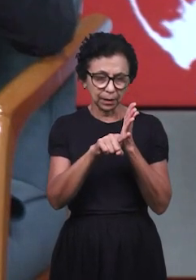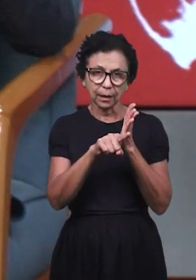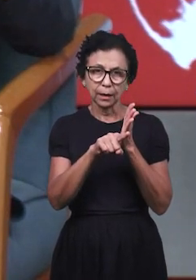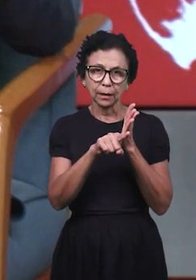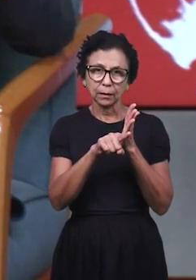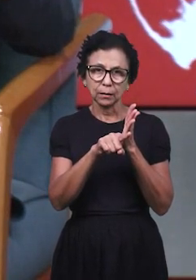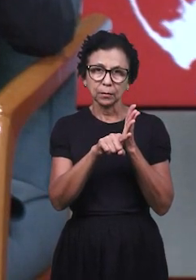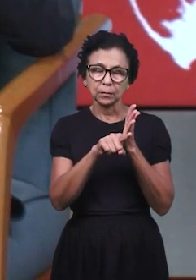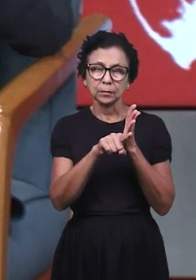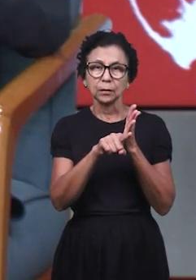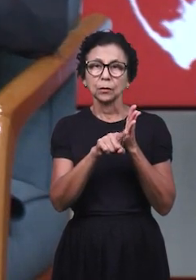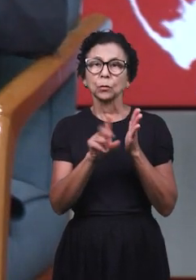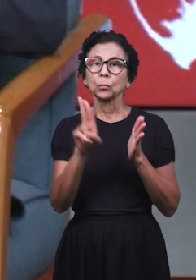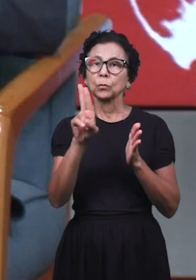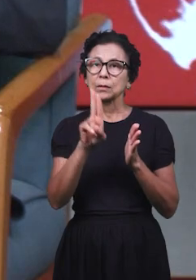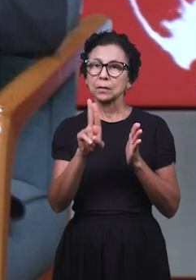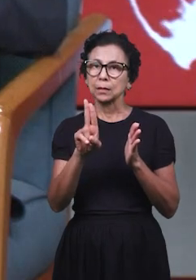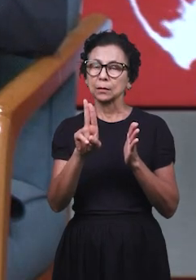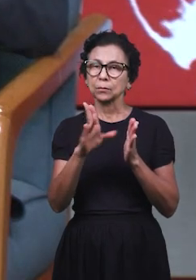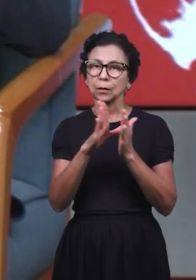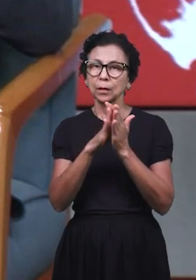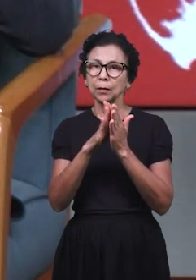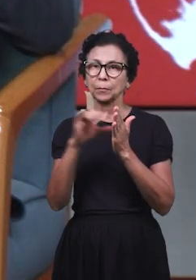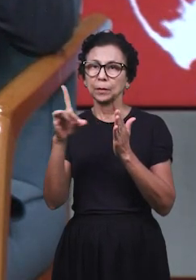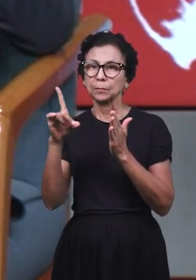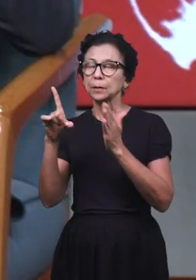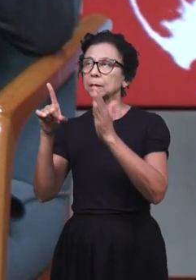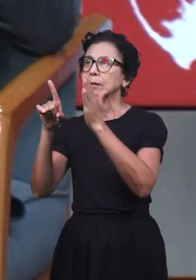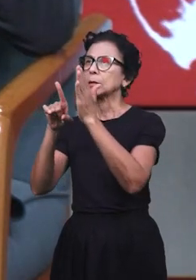ao Senhor usando a palavra.